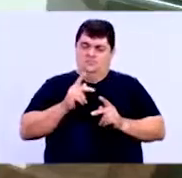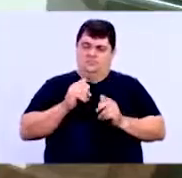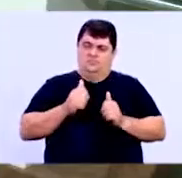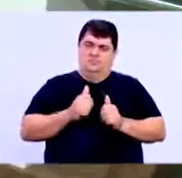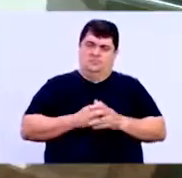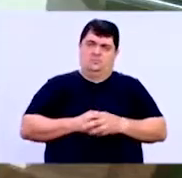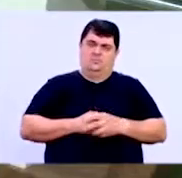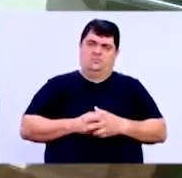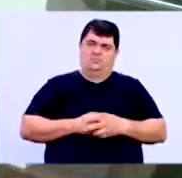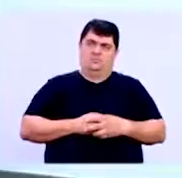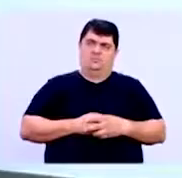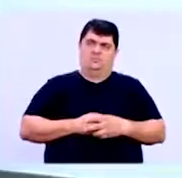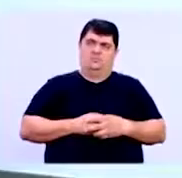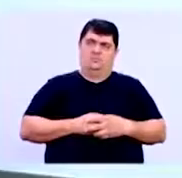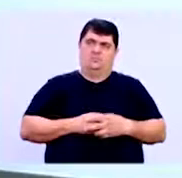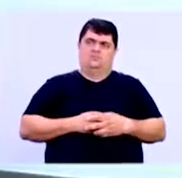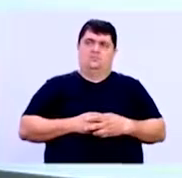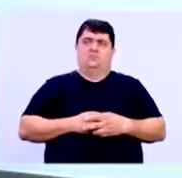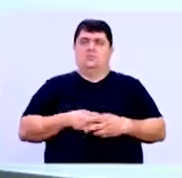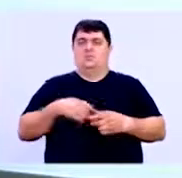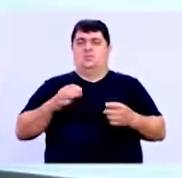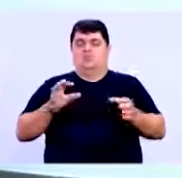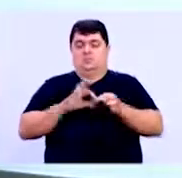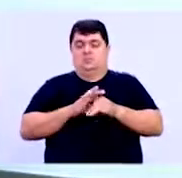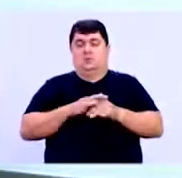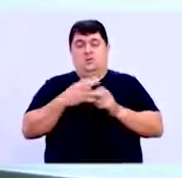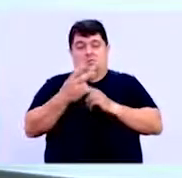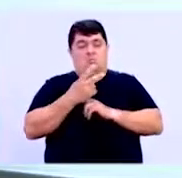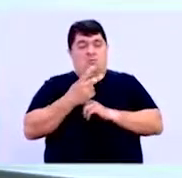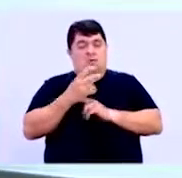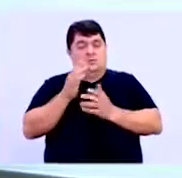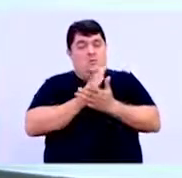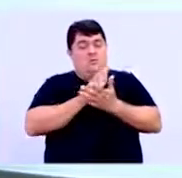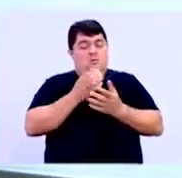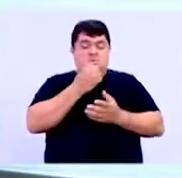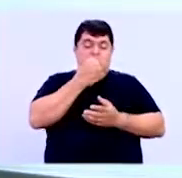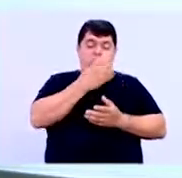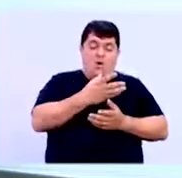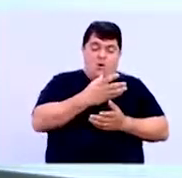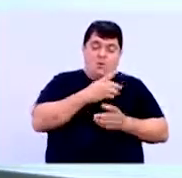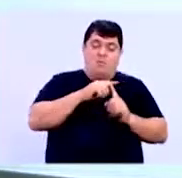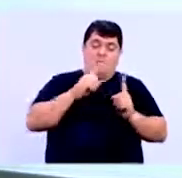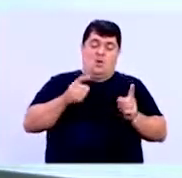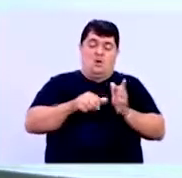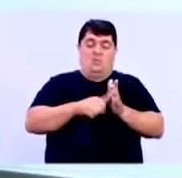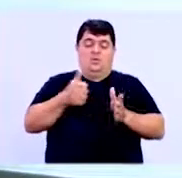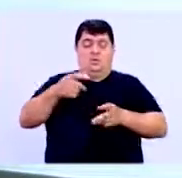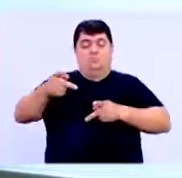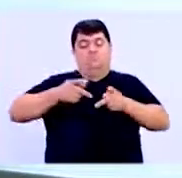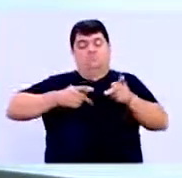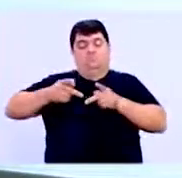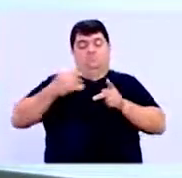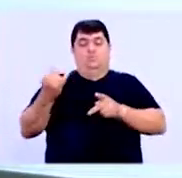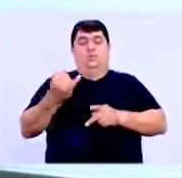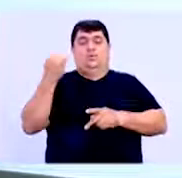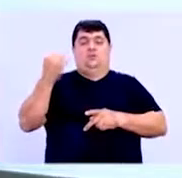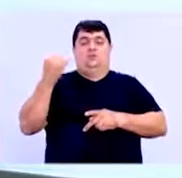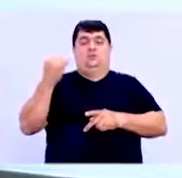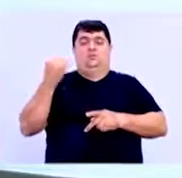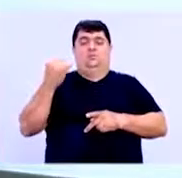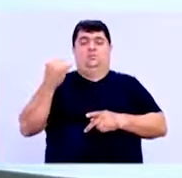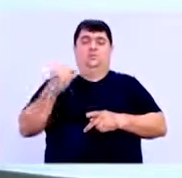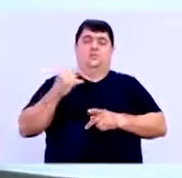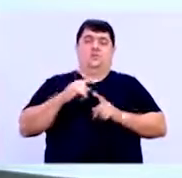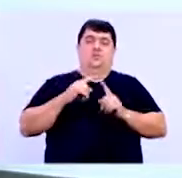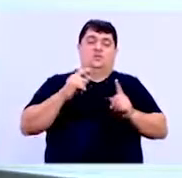assim, dependendo do contexto, o empréstimo pode ser ótimo em função da relação de negócio que está acontecendo no presente no mercado. Já